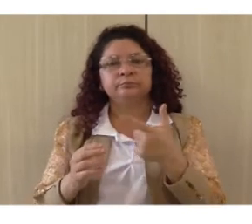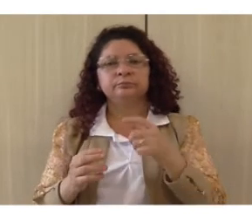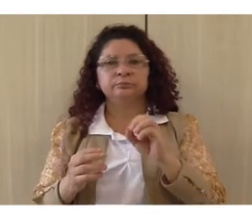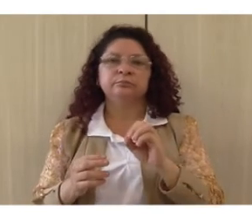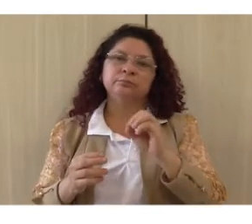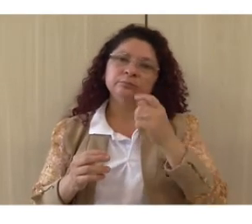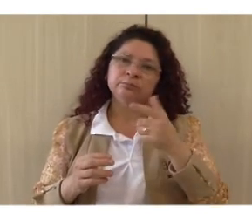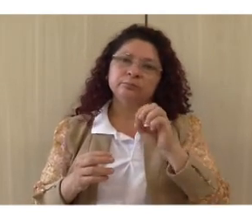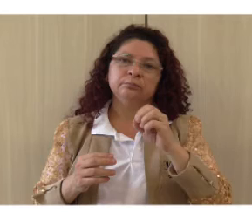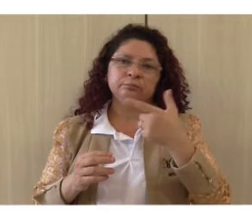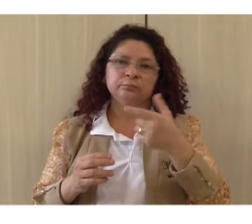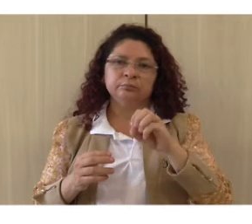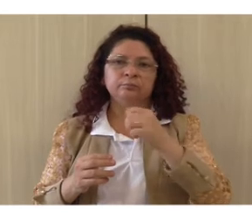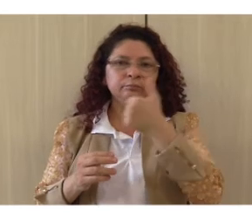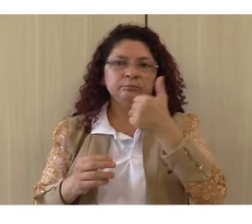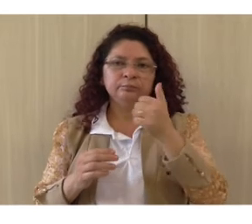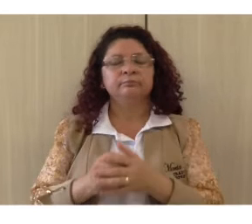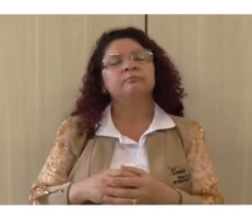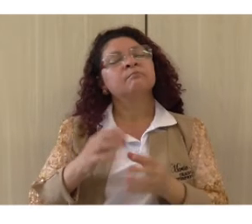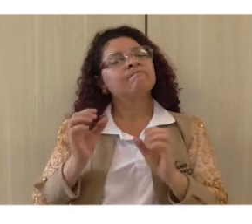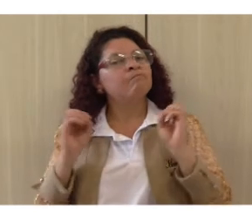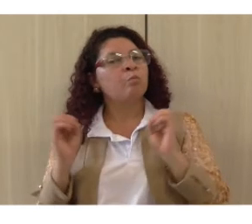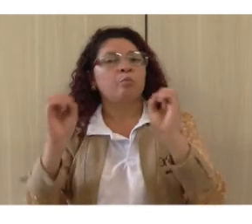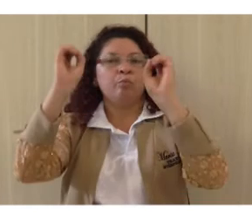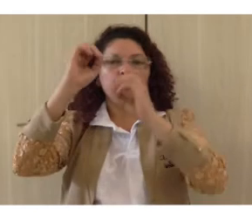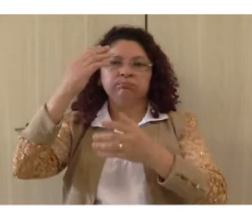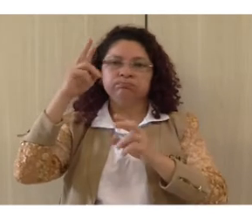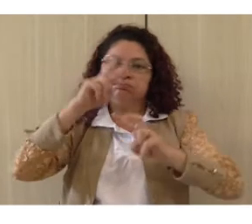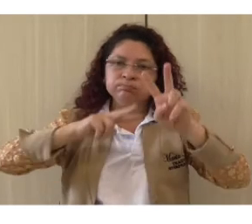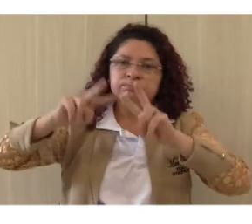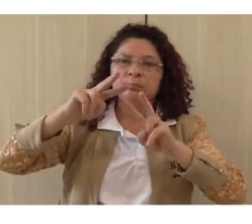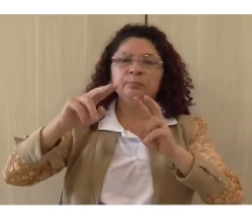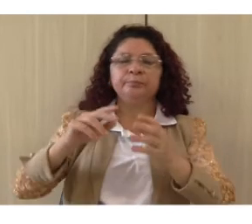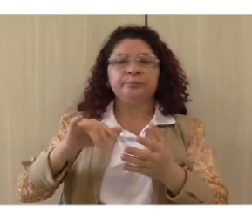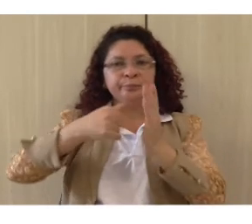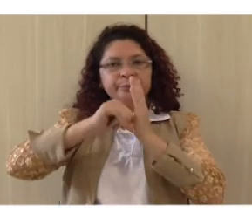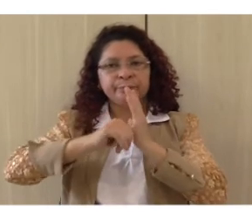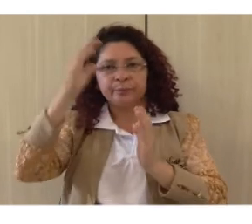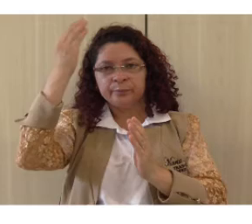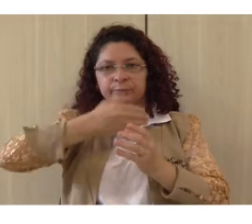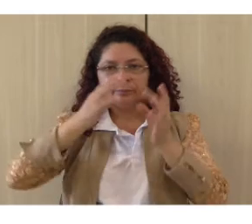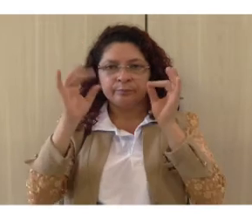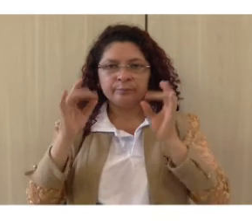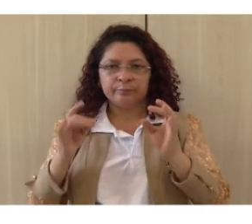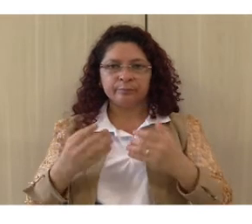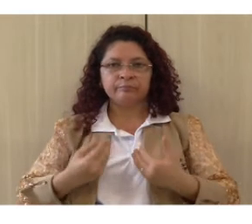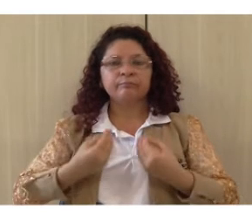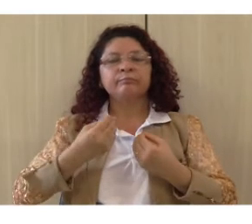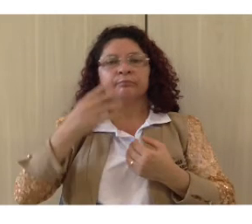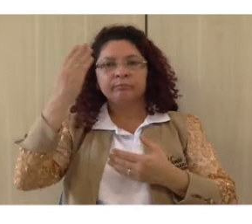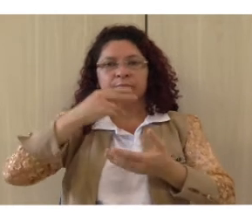6.2.2.11. Os documentos deverão estar em perfeitas condições, de forma a permitir com clareza a identificação do candidato e